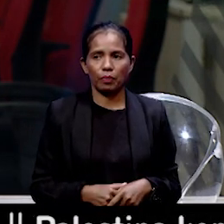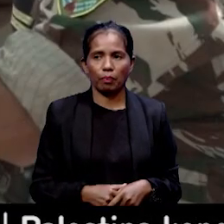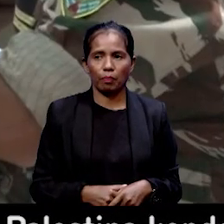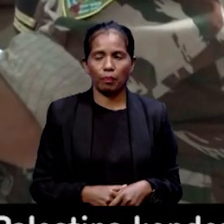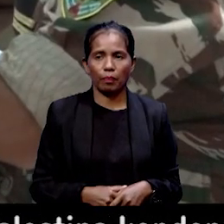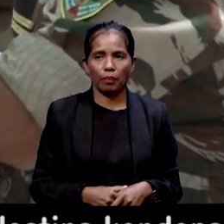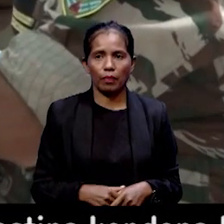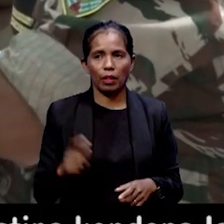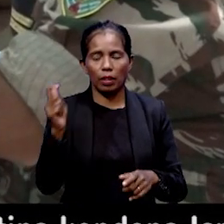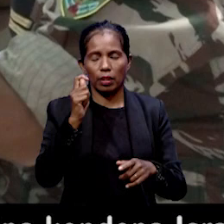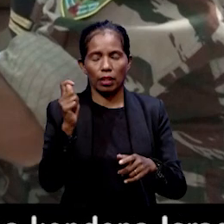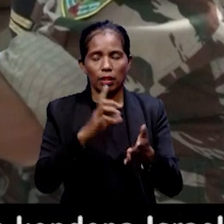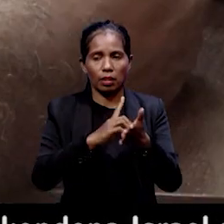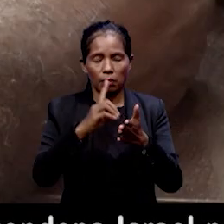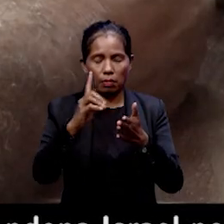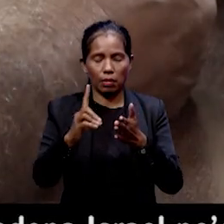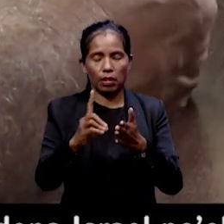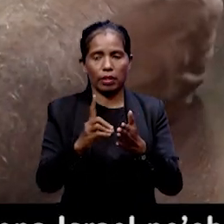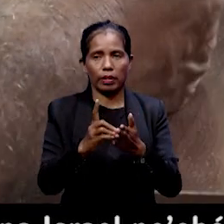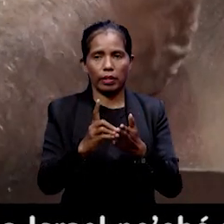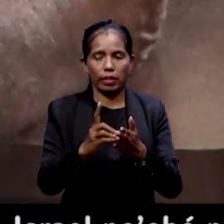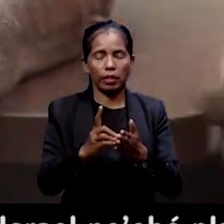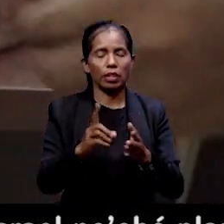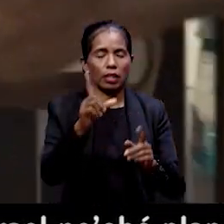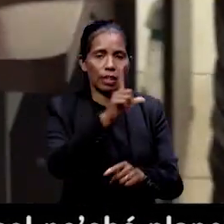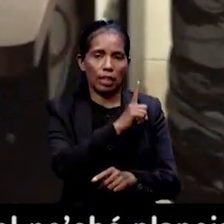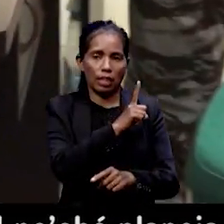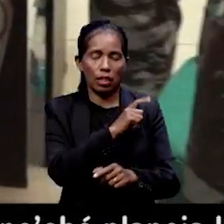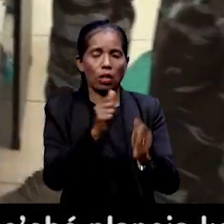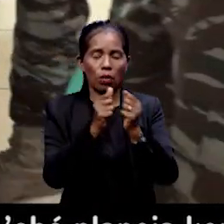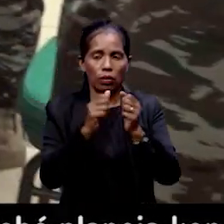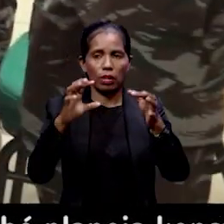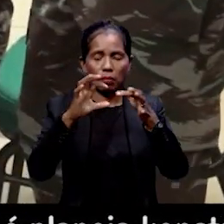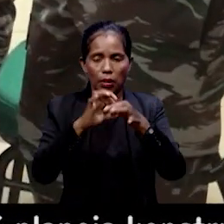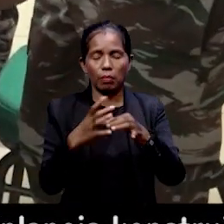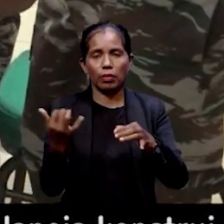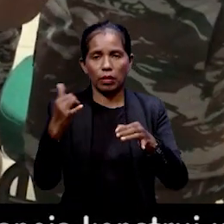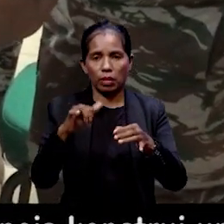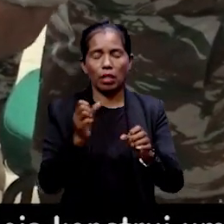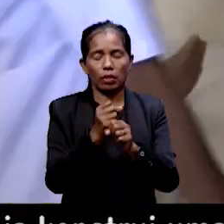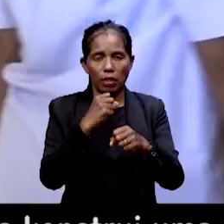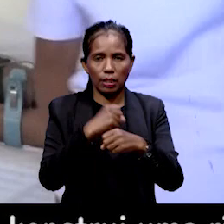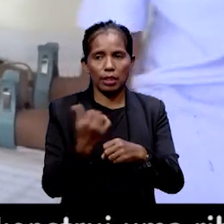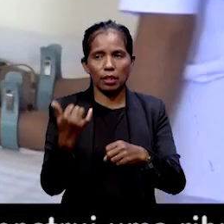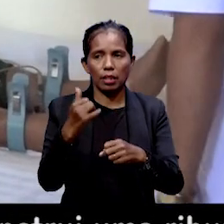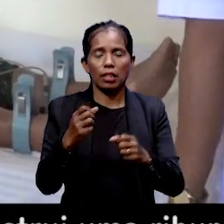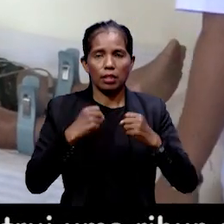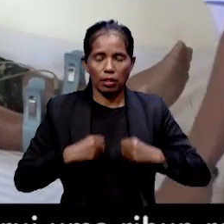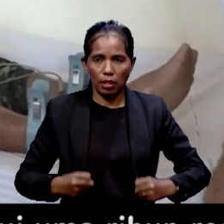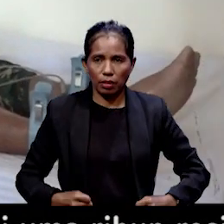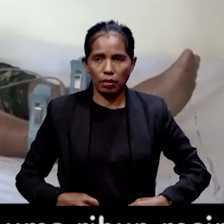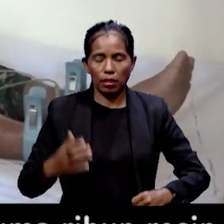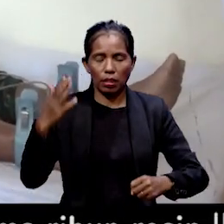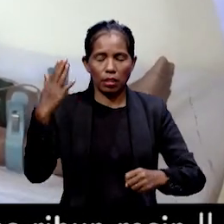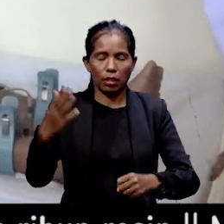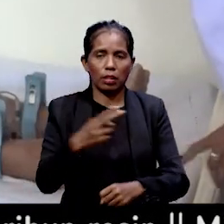Ia terça semana ne Tenente General Leranan Timur, ho membro Sira, halau check-up ba Sira ne saúde ia quartel Unidade Polícia Militar